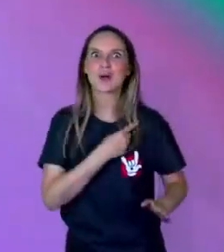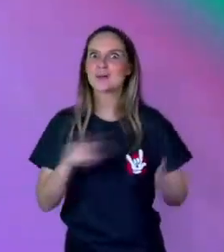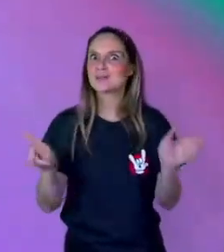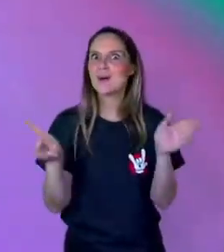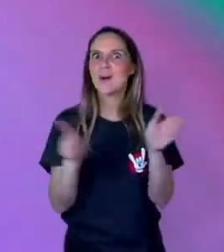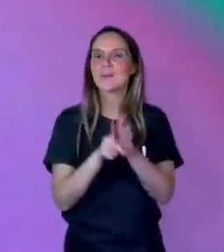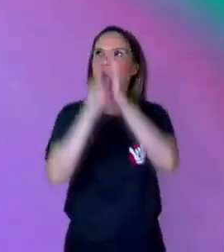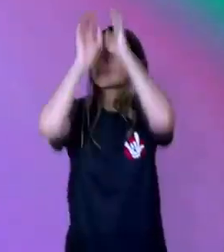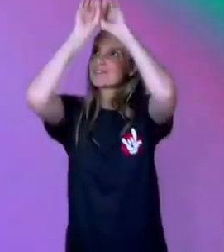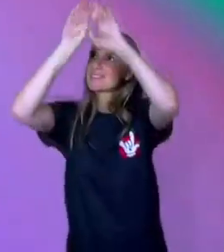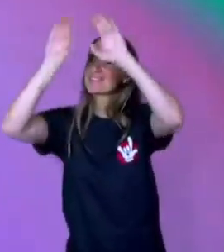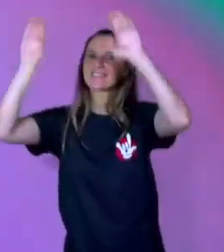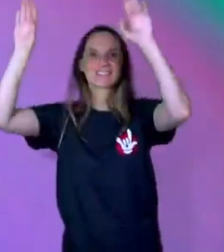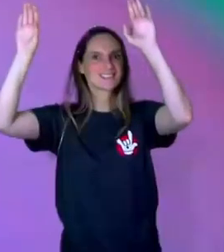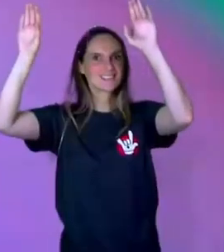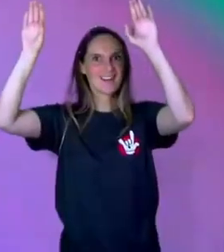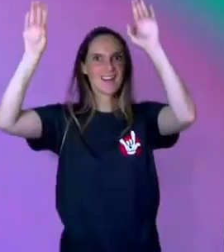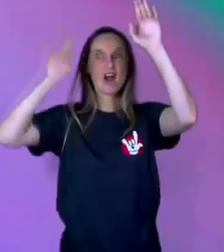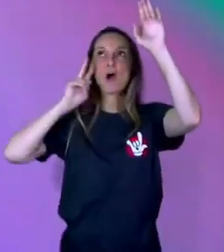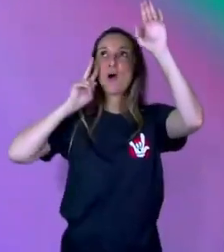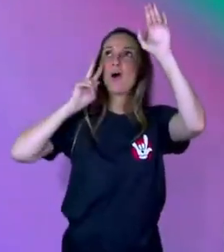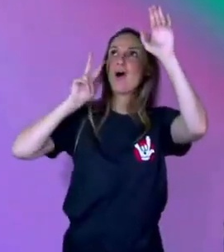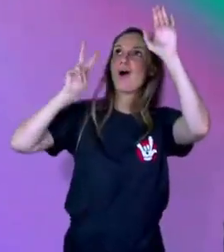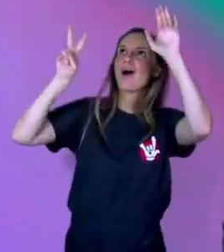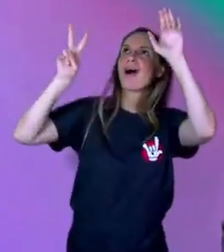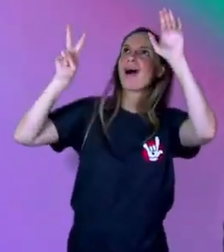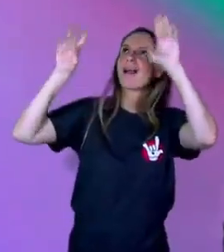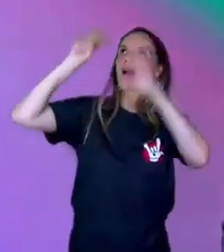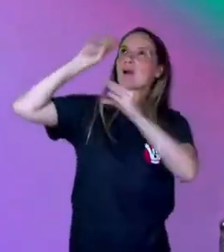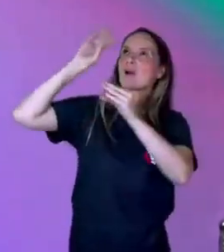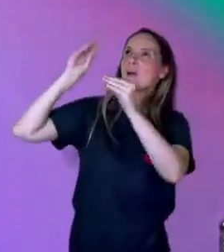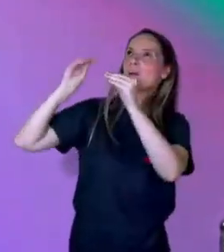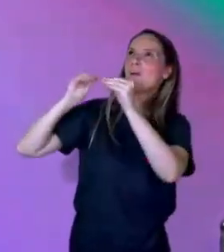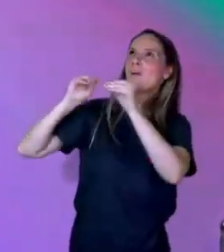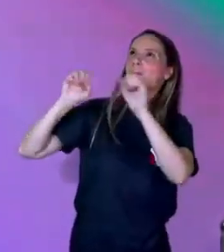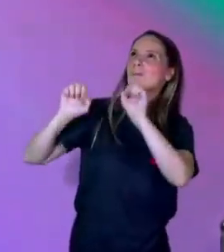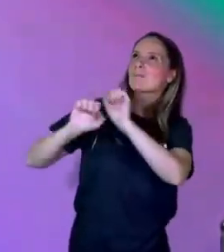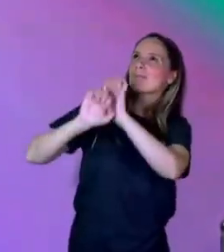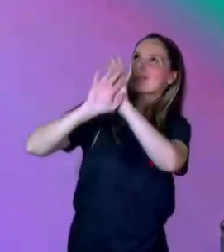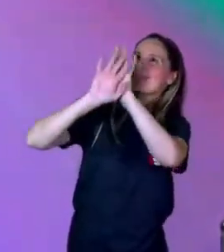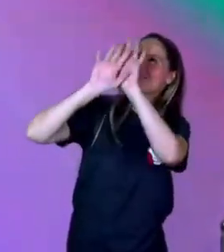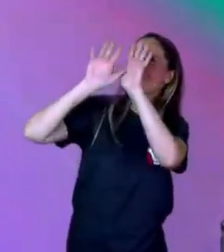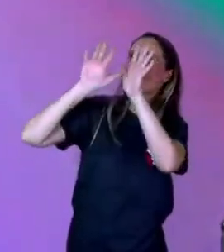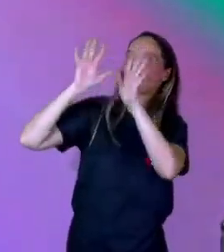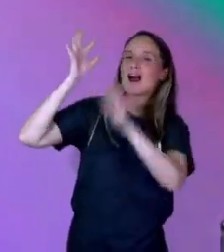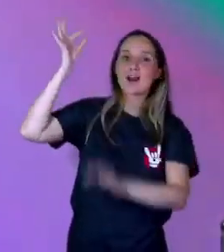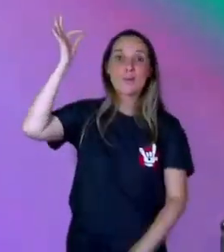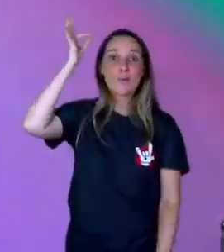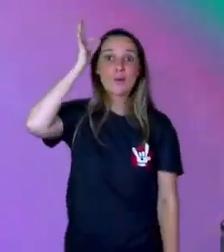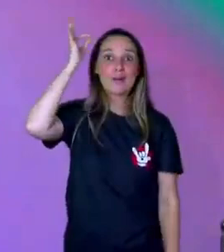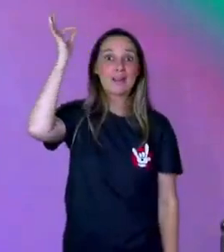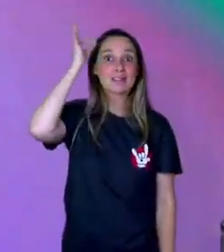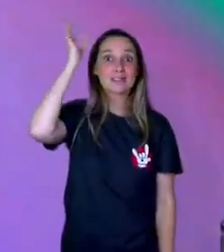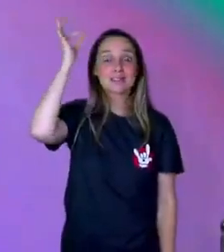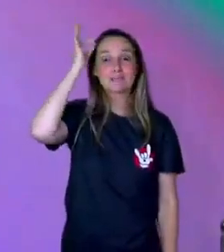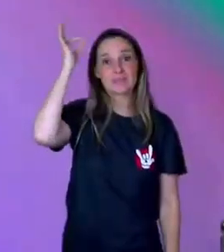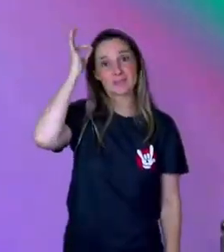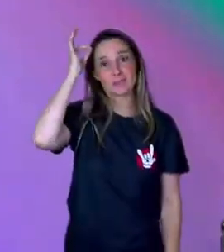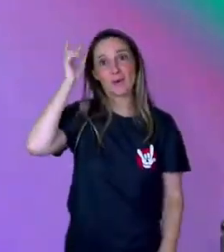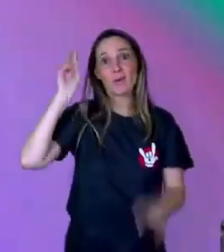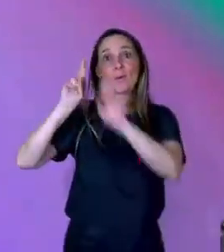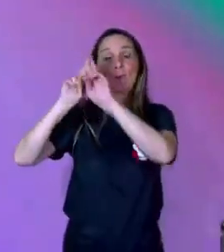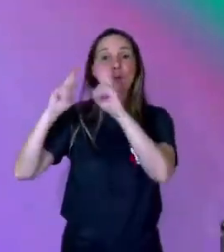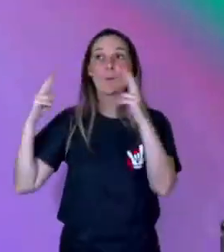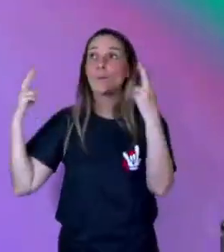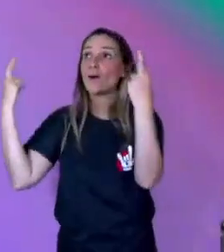Eu preciso olhar para as coisas do alto. Eu quero ser do alto. Eu tenho um reino que não é desse mundo. E o meu